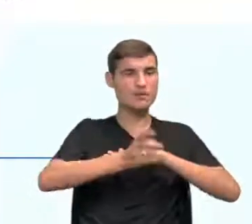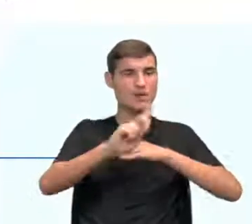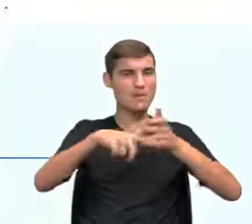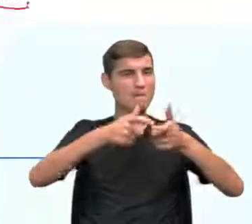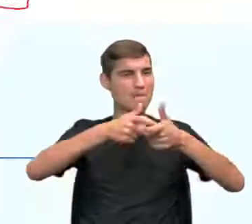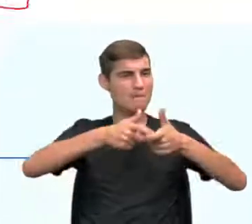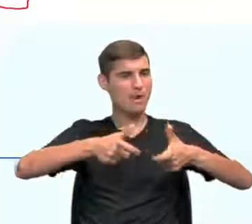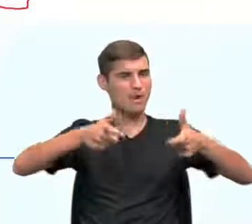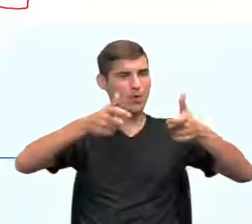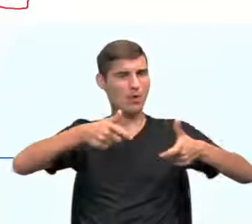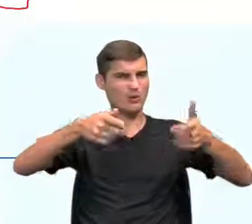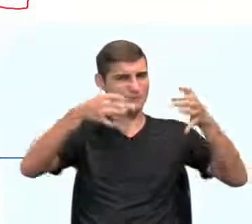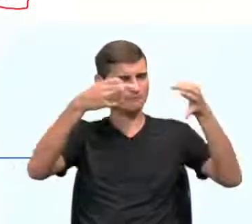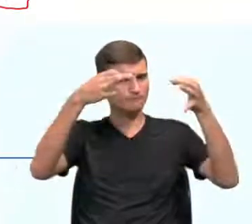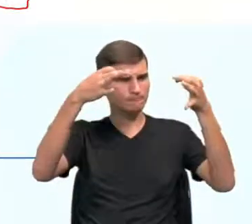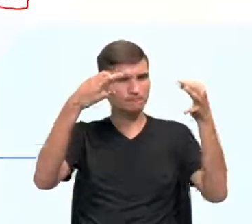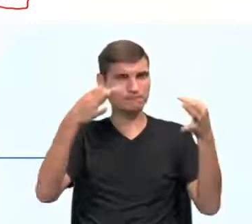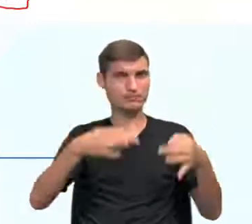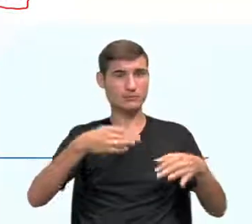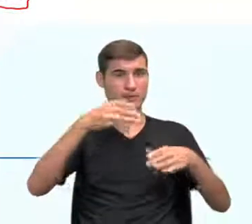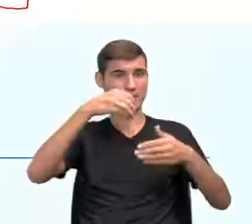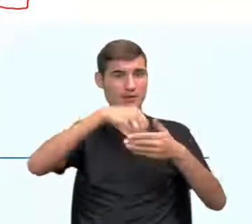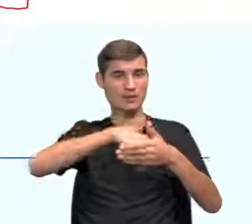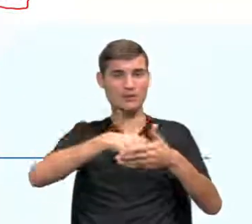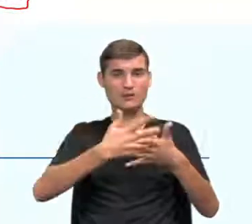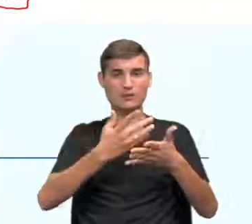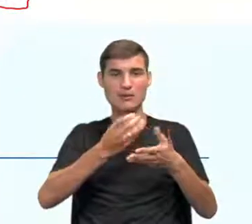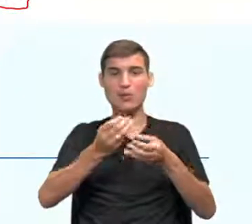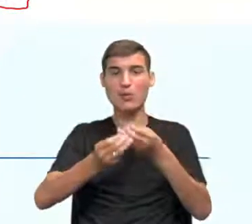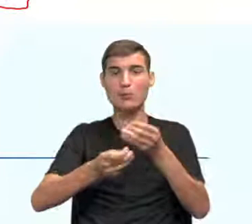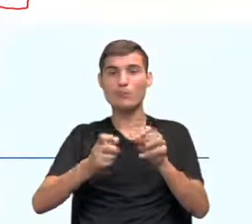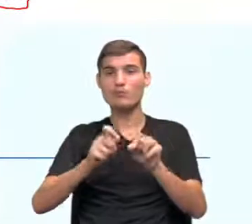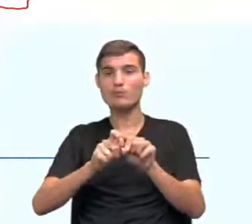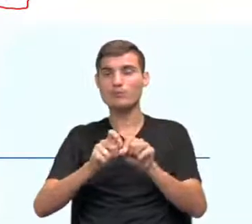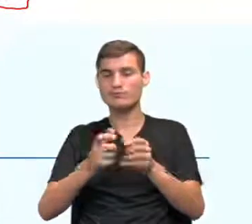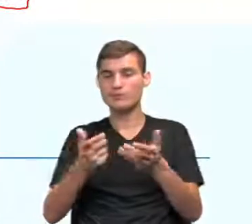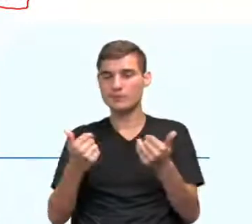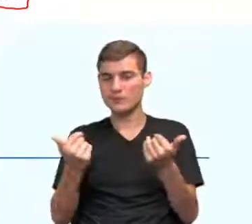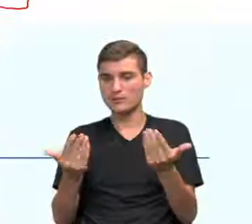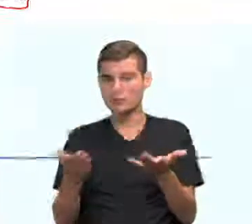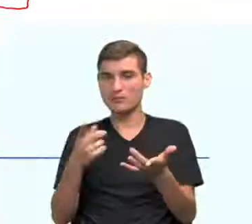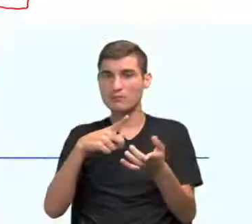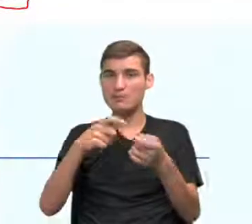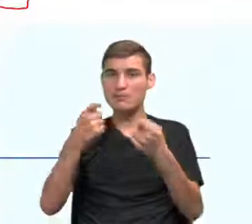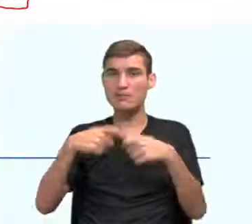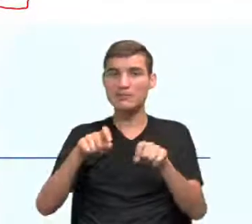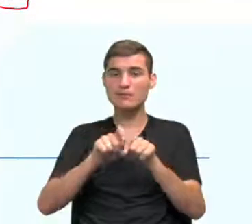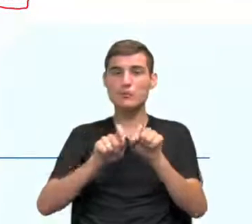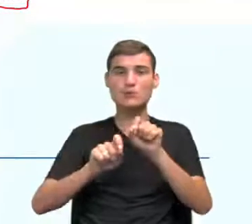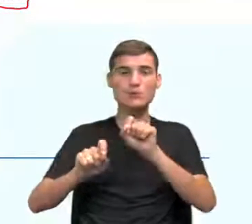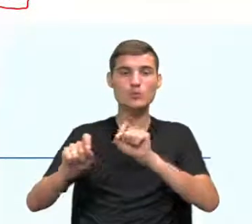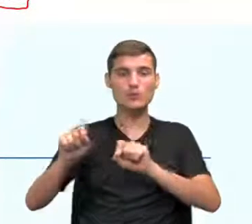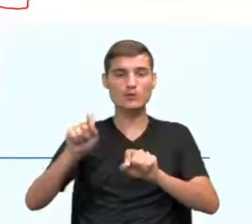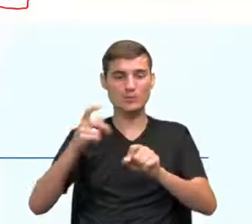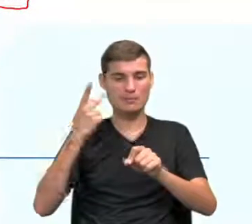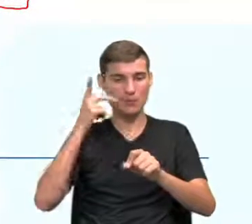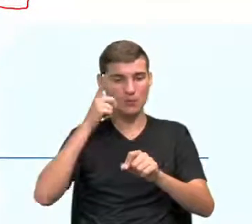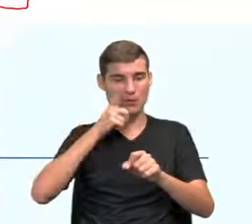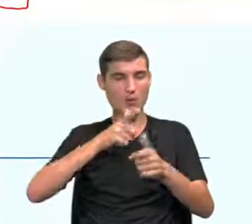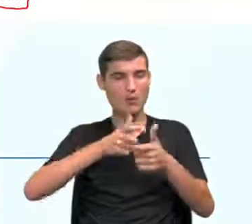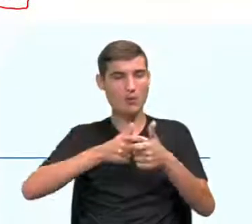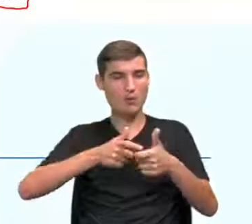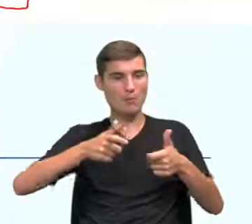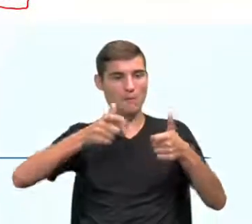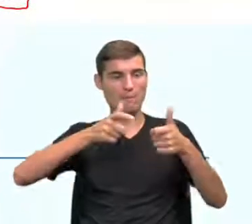maior precisão. Como proceder? O que você tem que fazer? Como proceder para